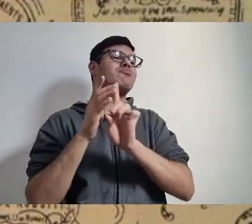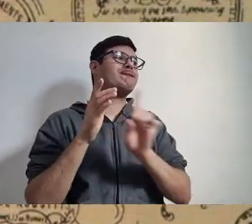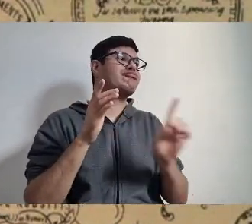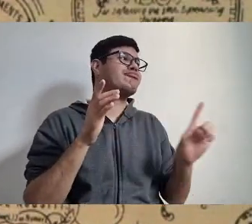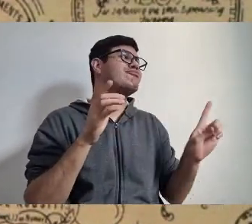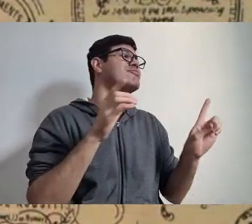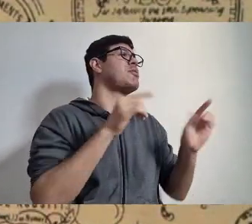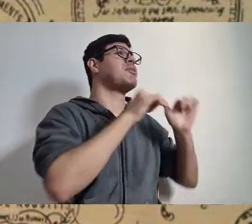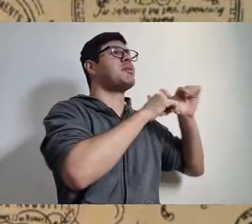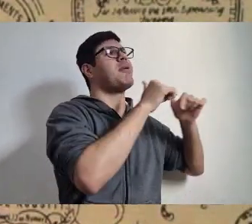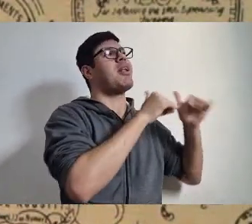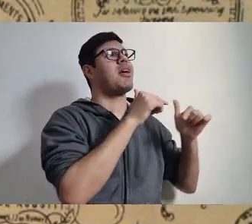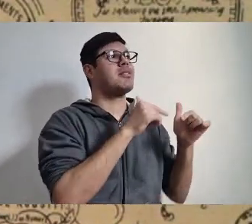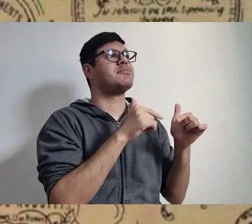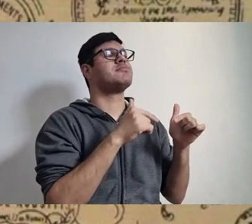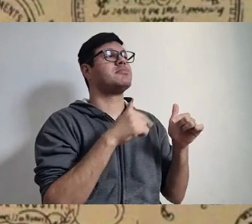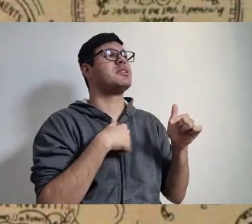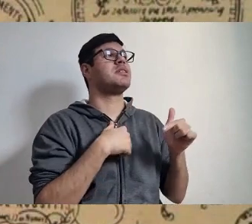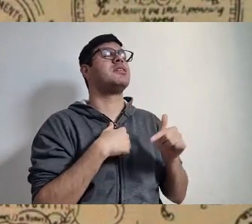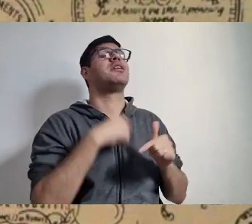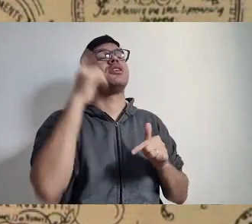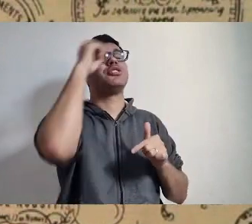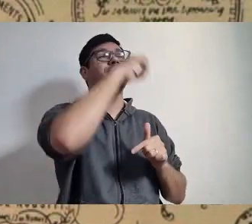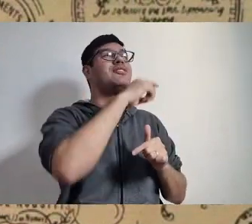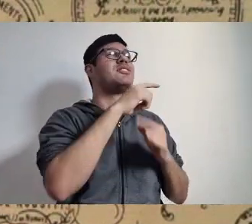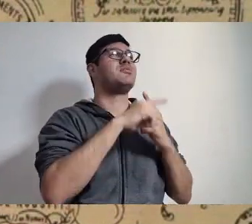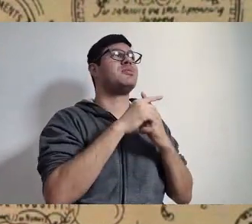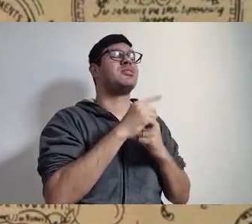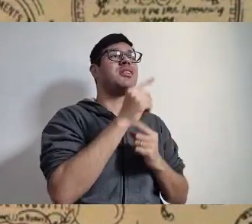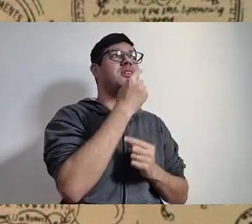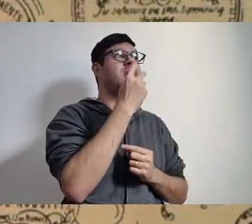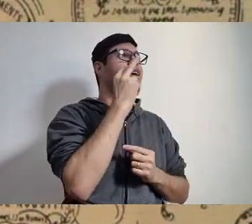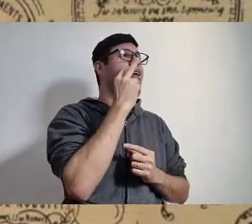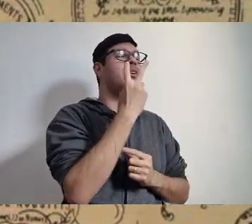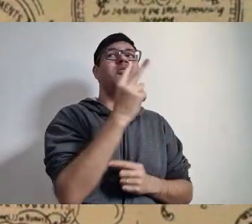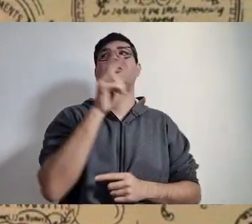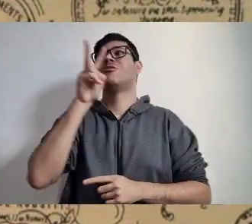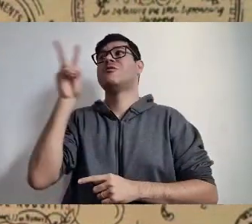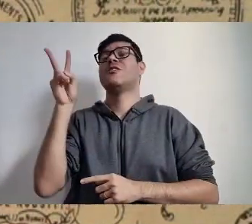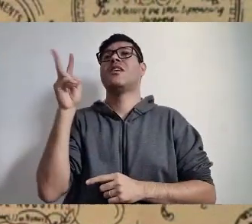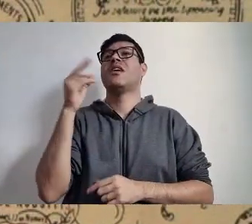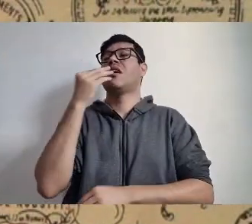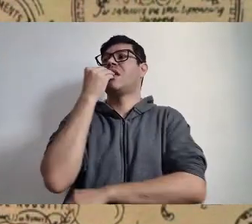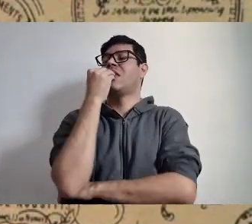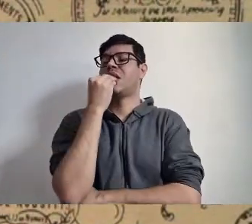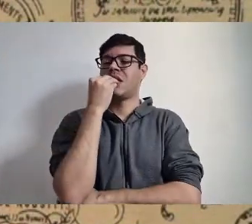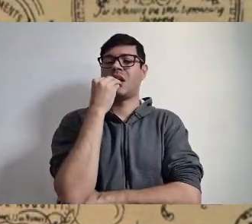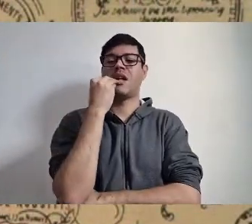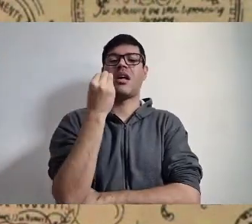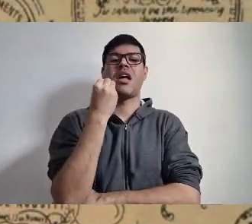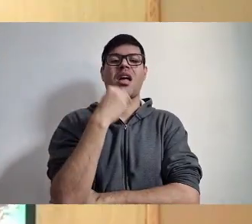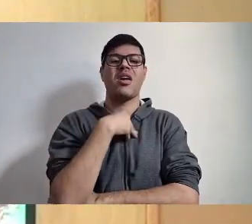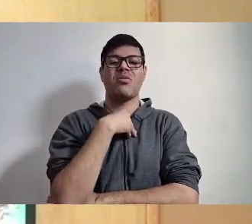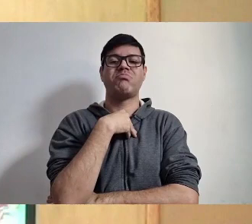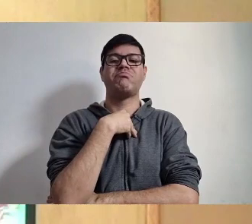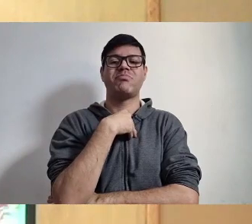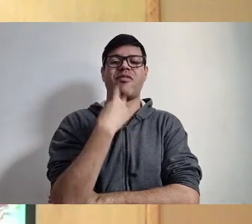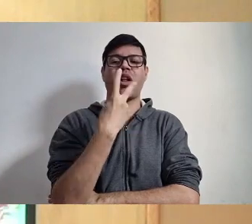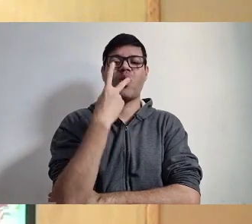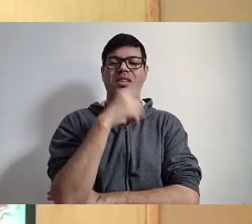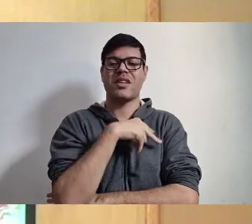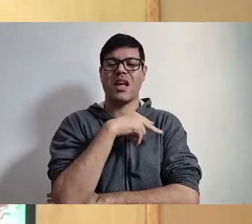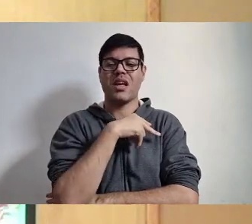tipo de atuação. E isso pega muito. Tem hora que você olha para trás e fala, será que vale a pena? Que vale a pena fazer tudo isso? Pode não valer a